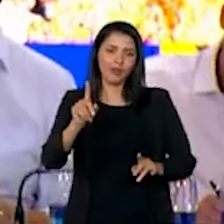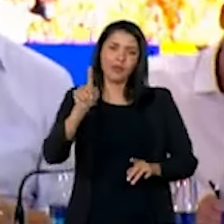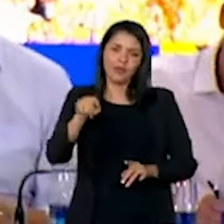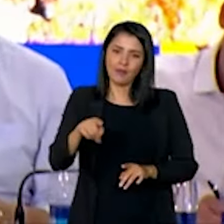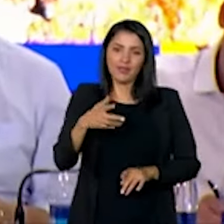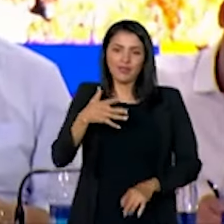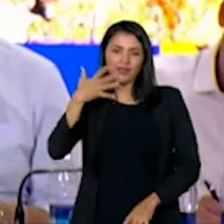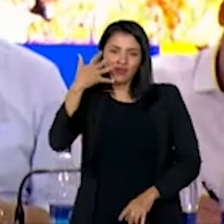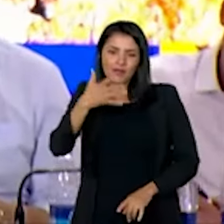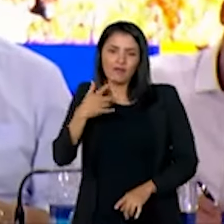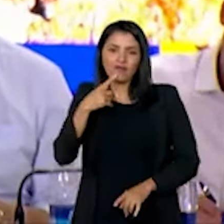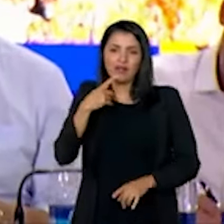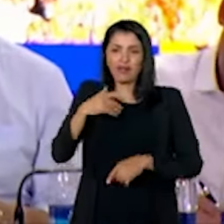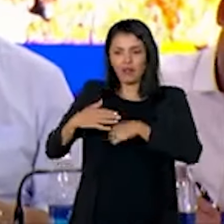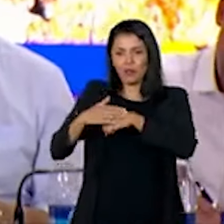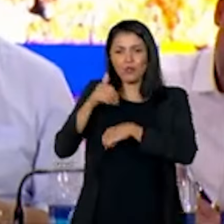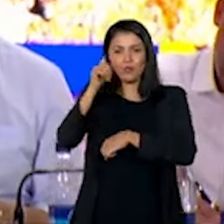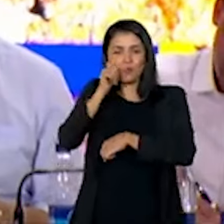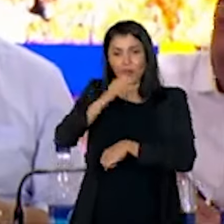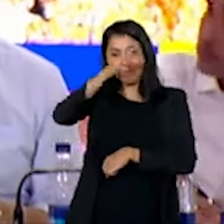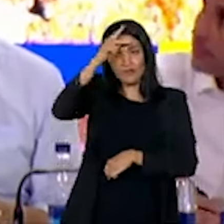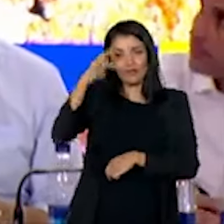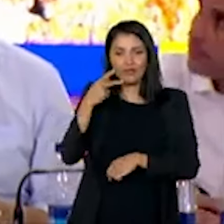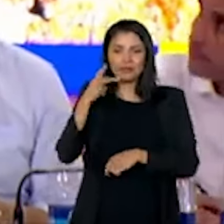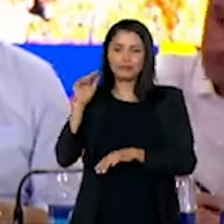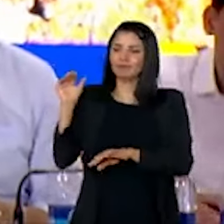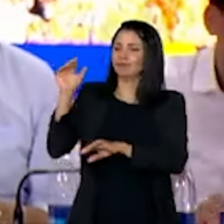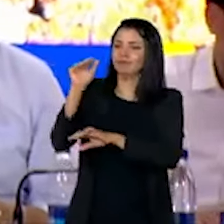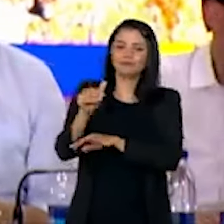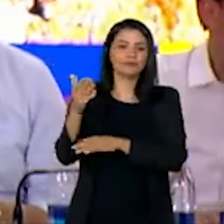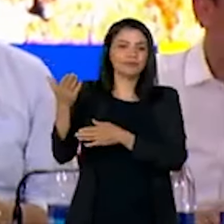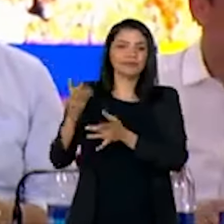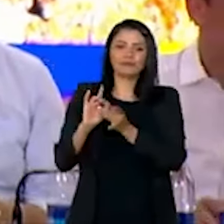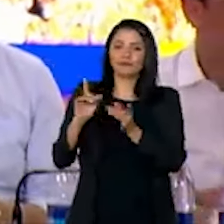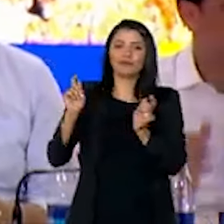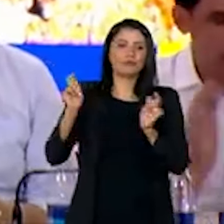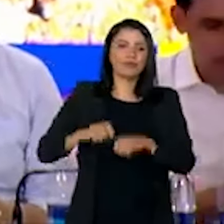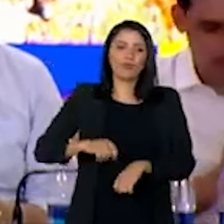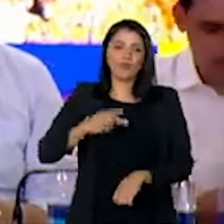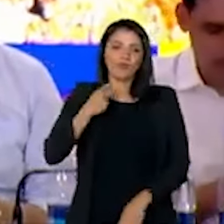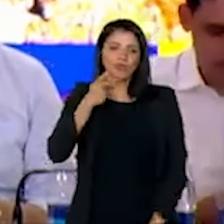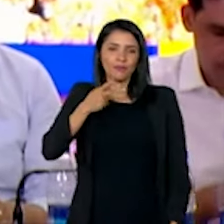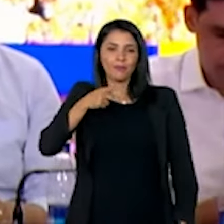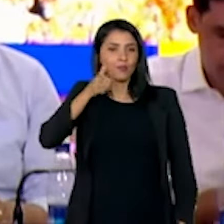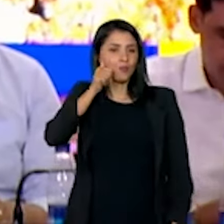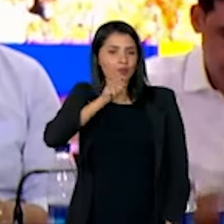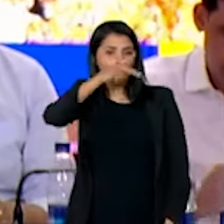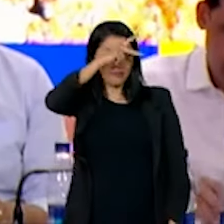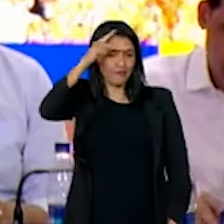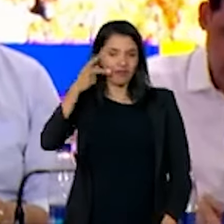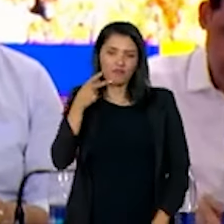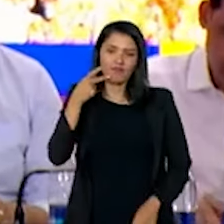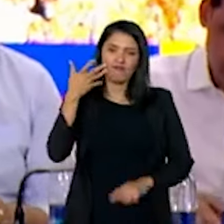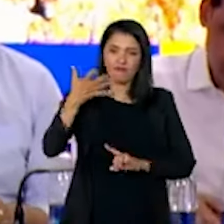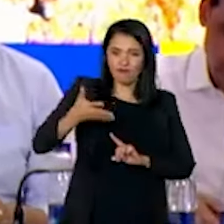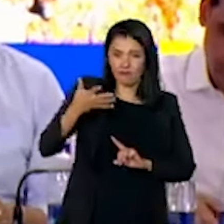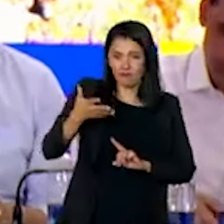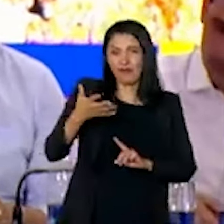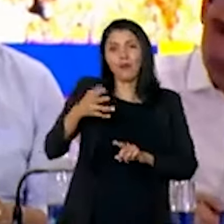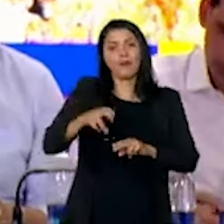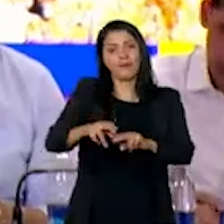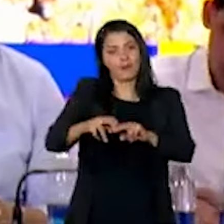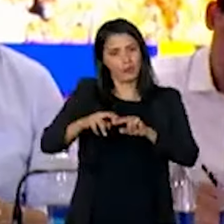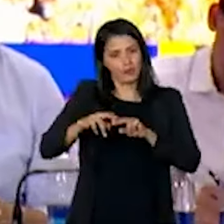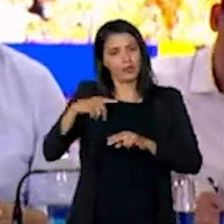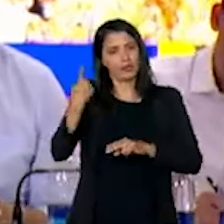ter falado alguma prefeita e passaram por cima, não deixaram falar as prefeitas que estão aqui. Foi por isso